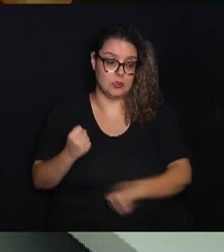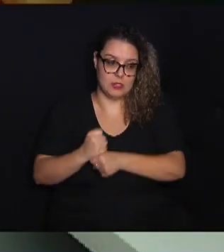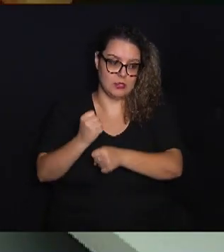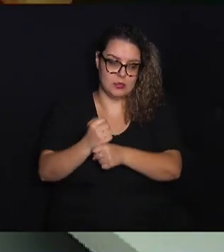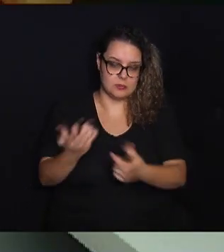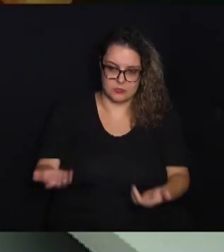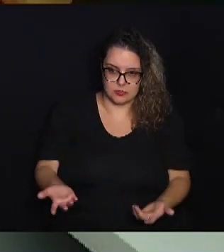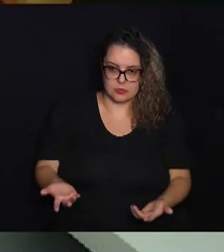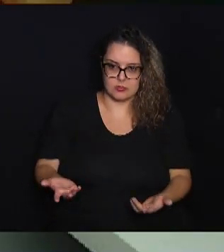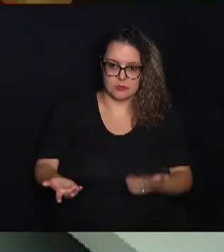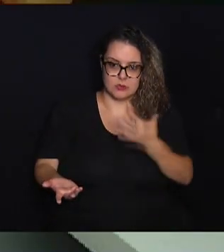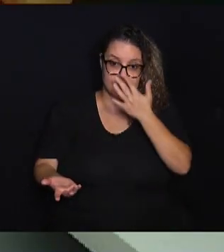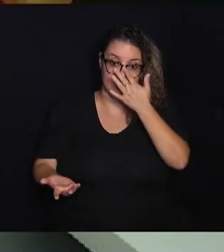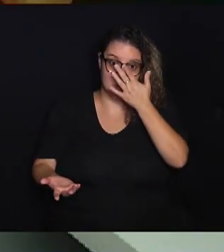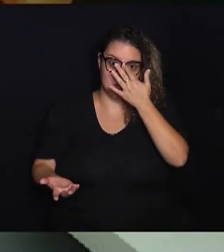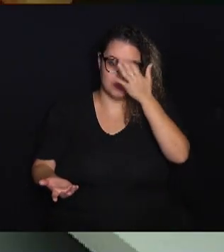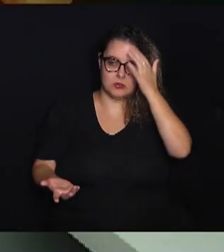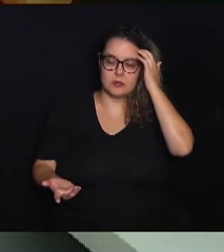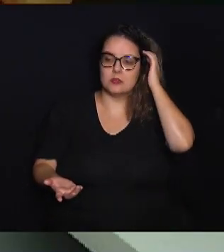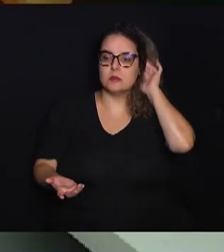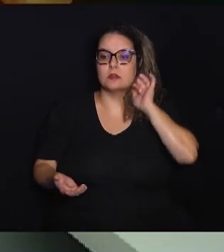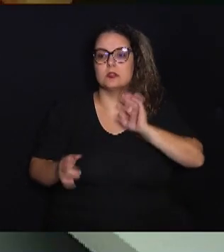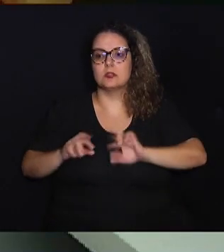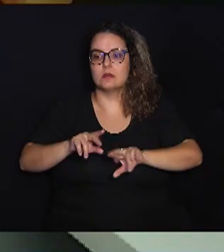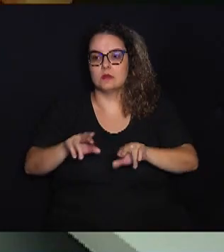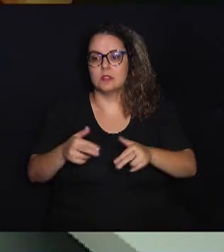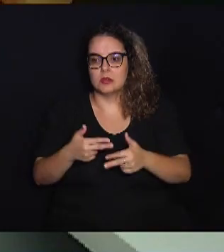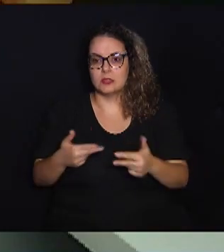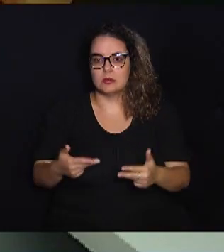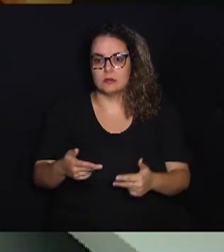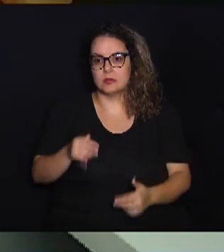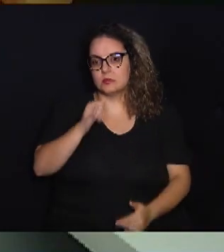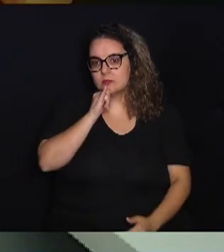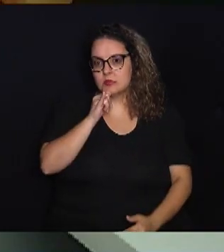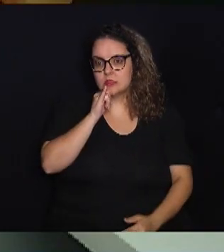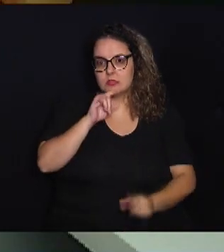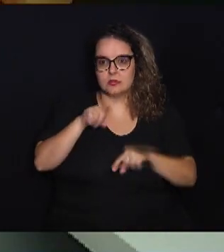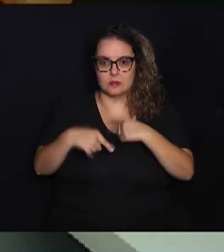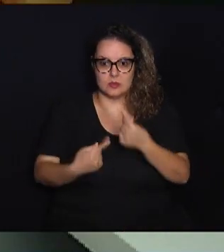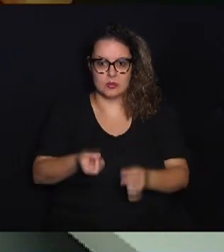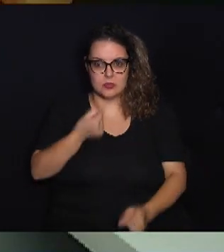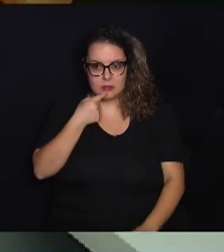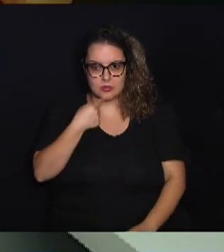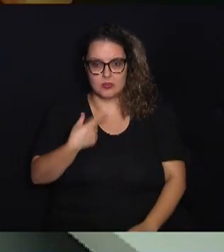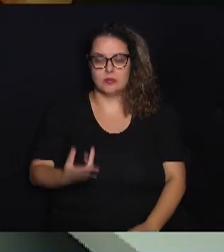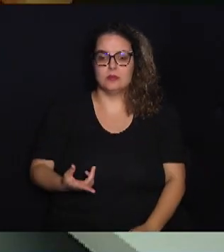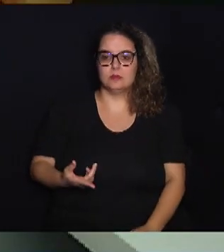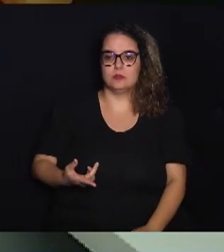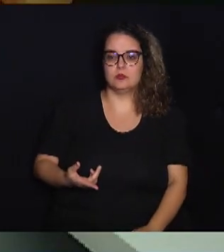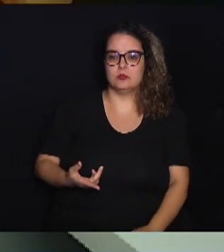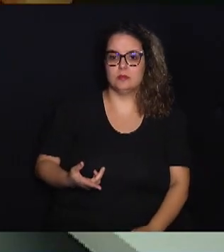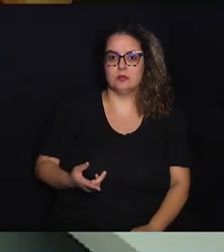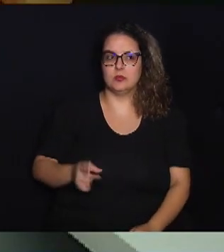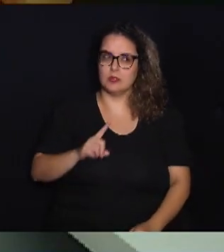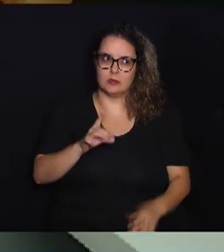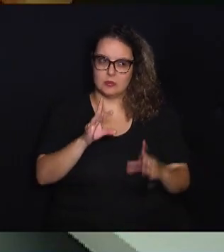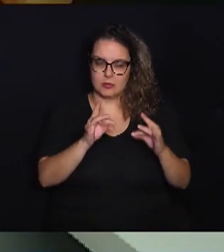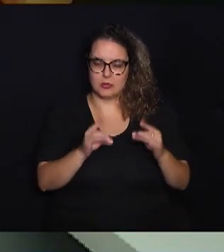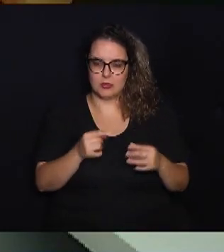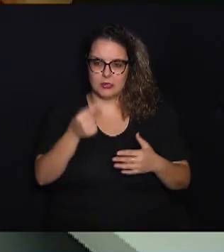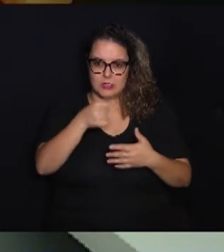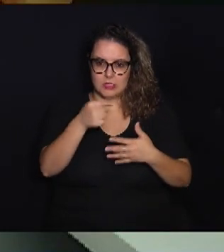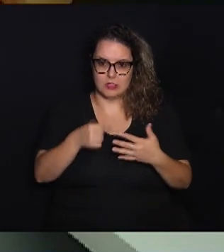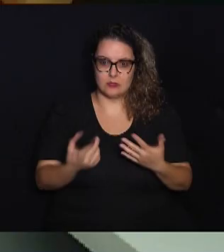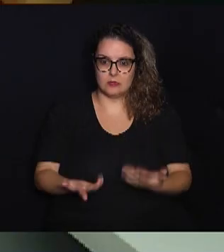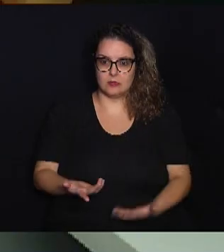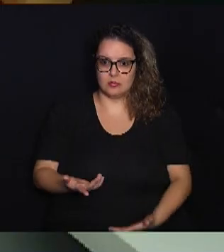tem várias coisas, né? Mas eu só vou citar que tem várias outras drogas usadas para insônia que eu não vou entrar muito em cada uma.